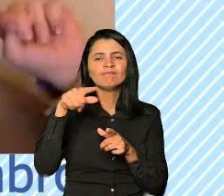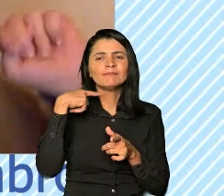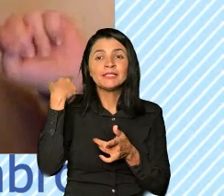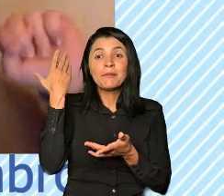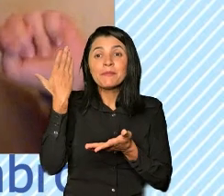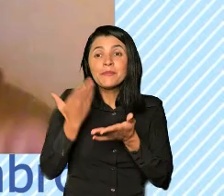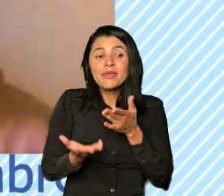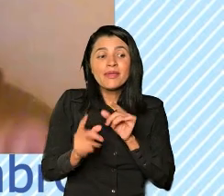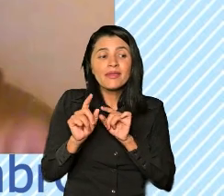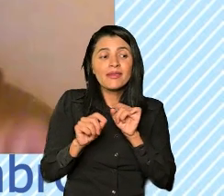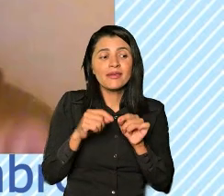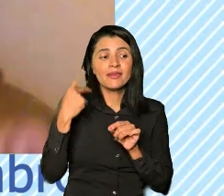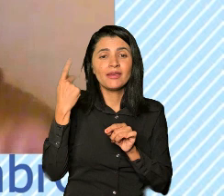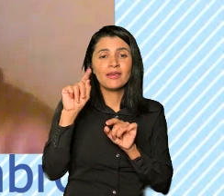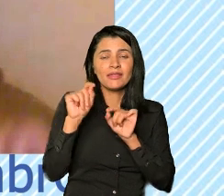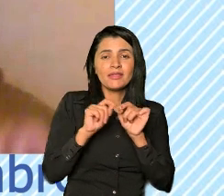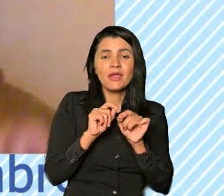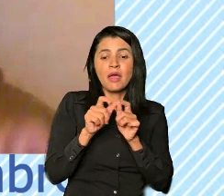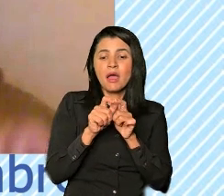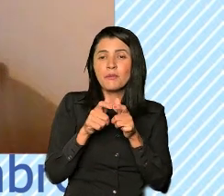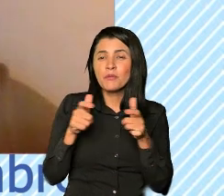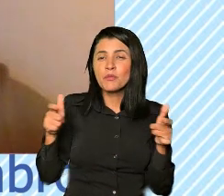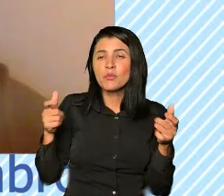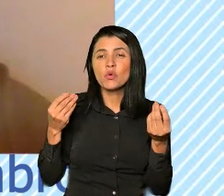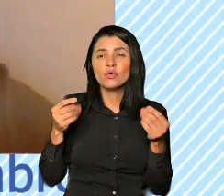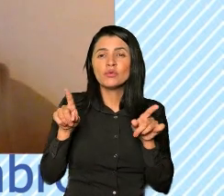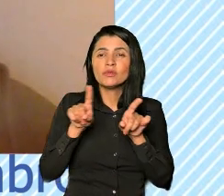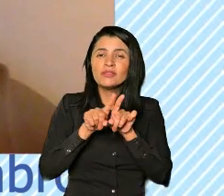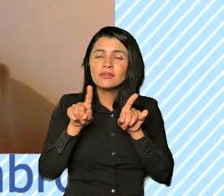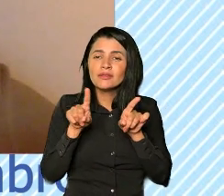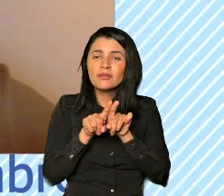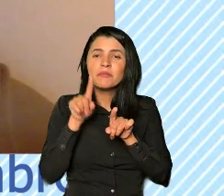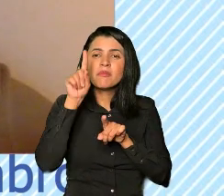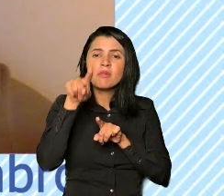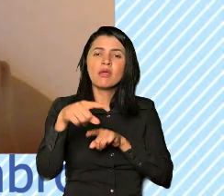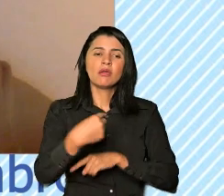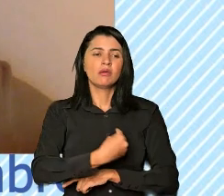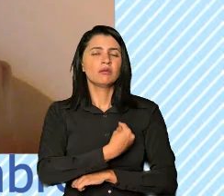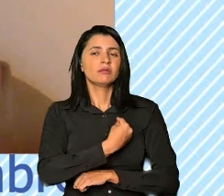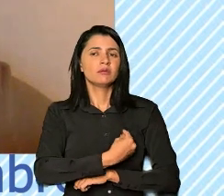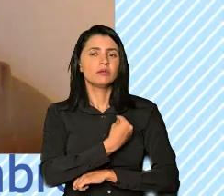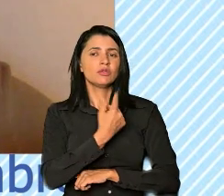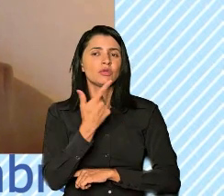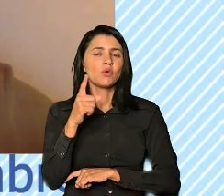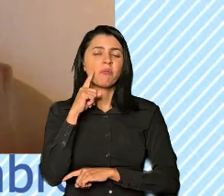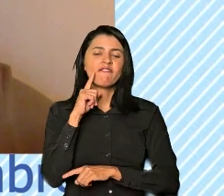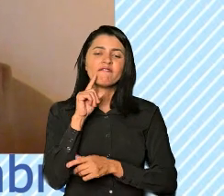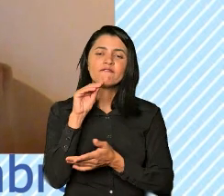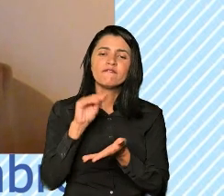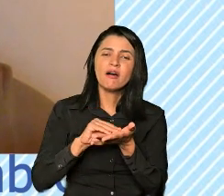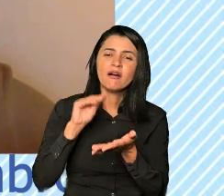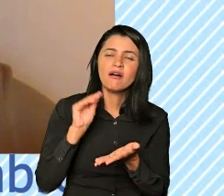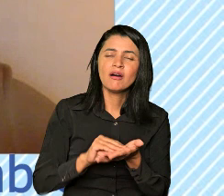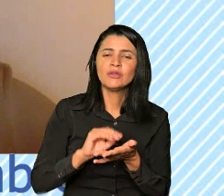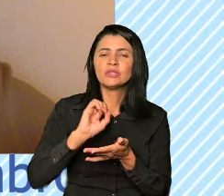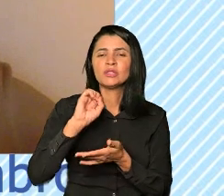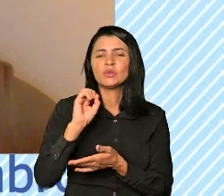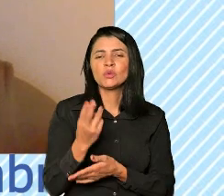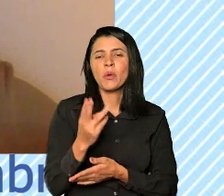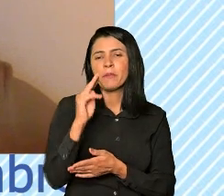talvez por entre aspas, excesso, ao mesmo tempo que isso coexiste com uma ausência, ou então com uma